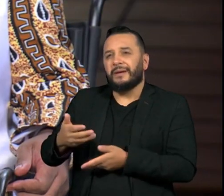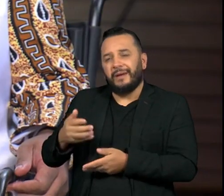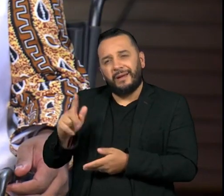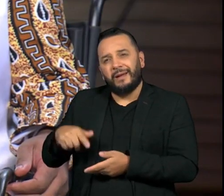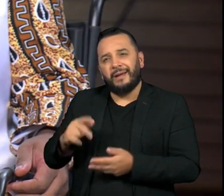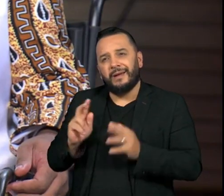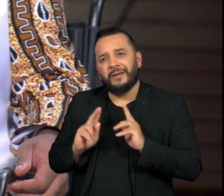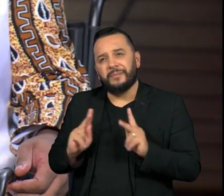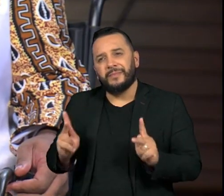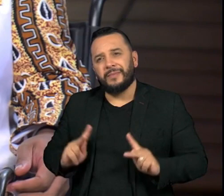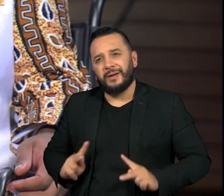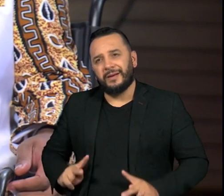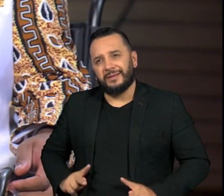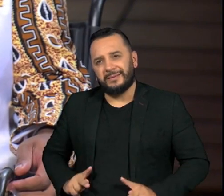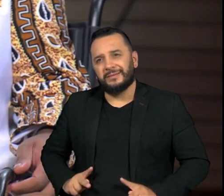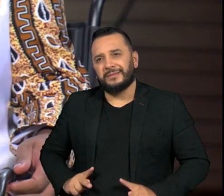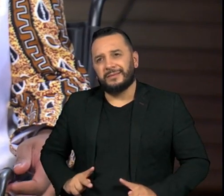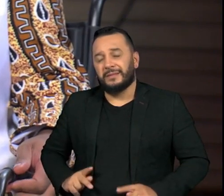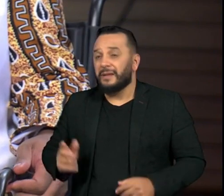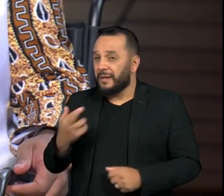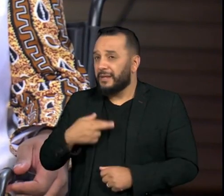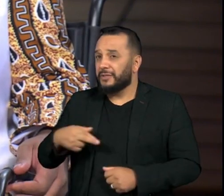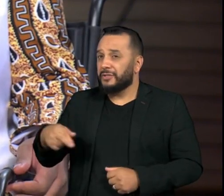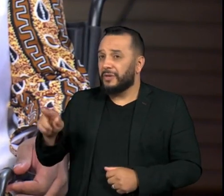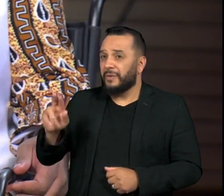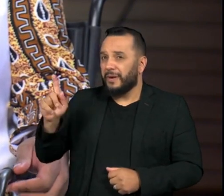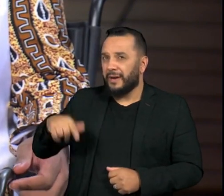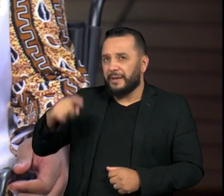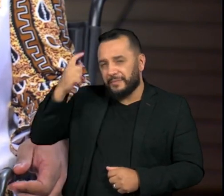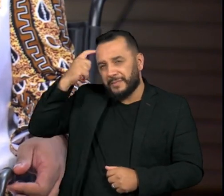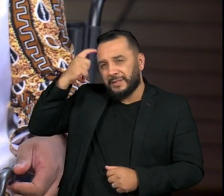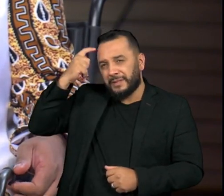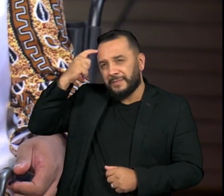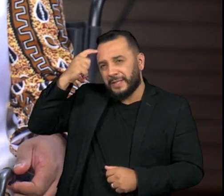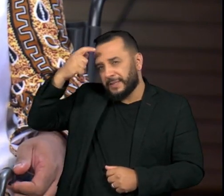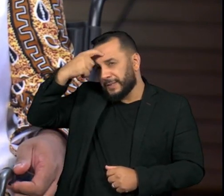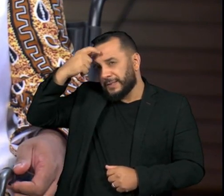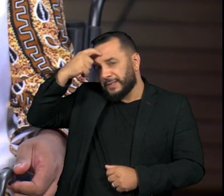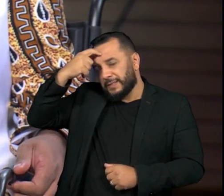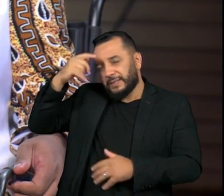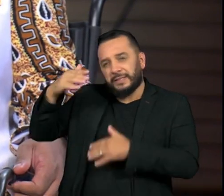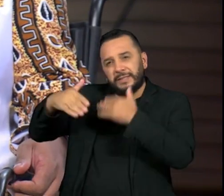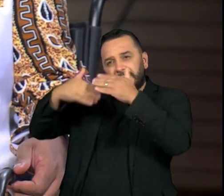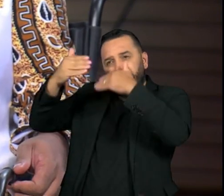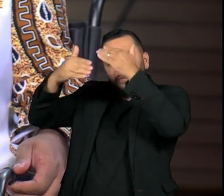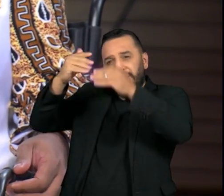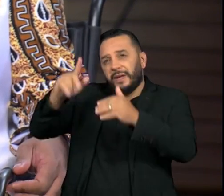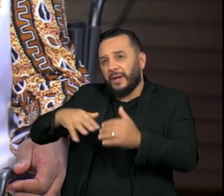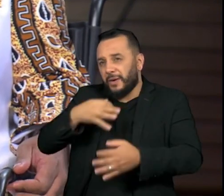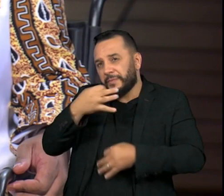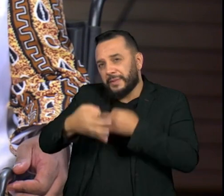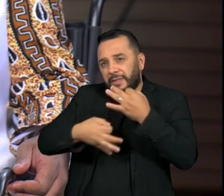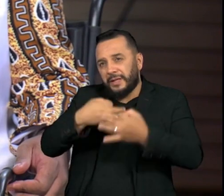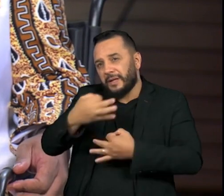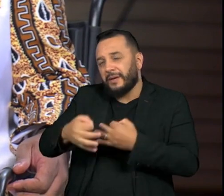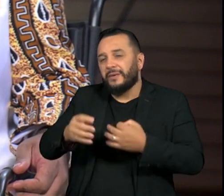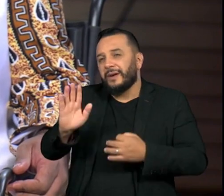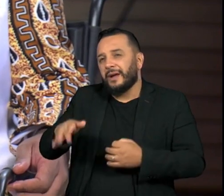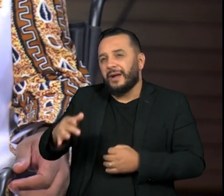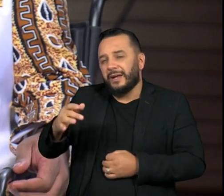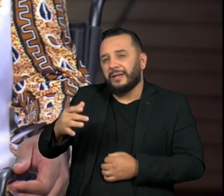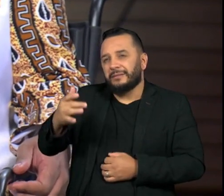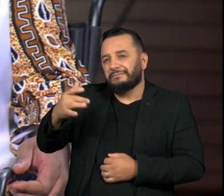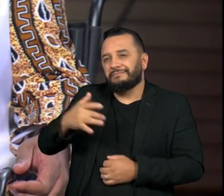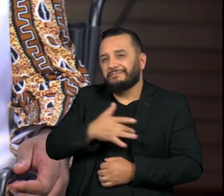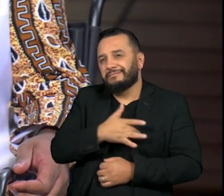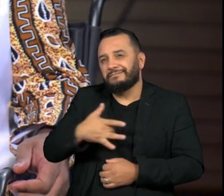conforto, não é? É desenvolver o pensamento, não é? Mesmo que seja crítico. É a saúde mental do corpo e